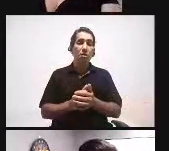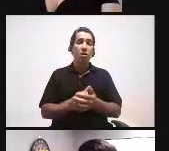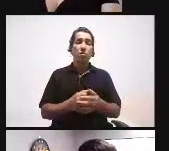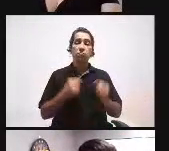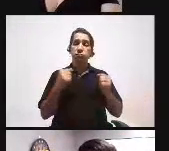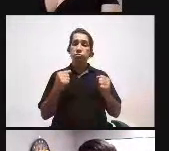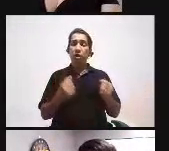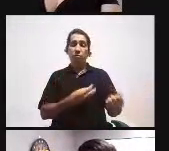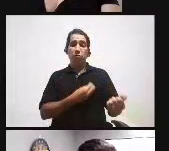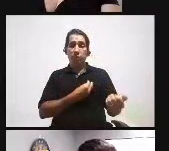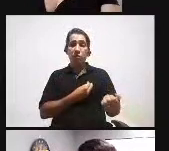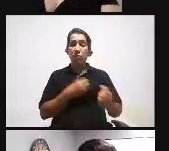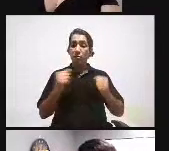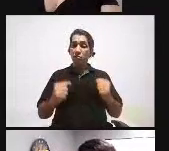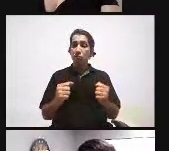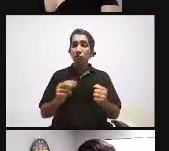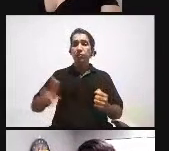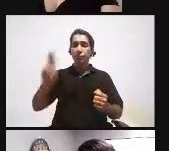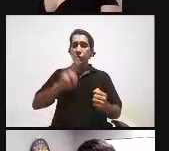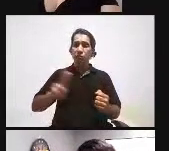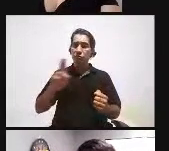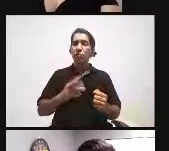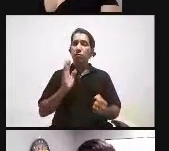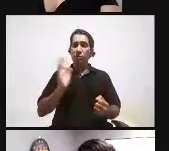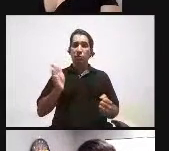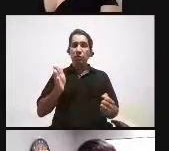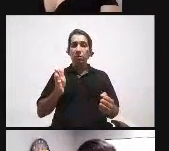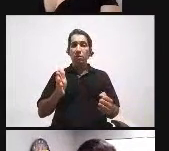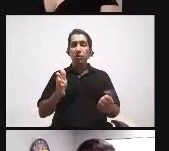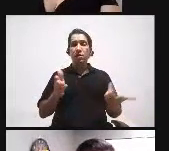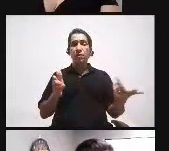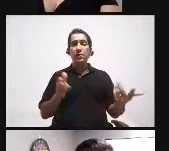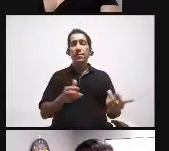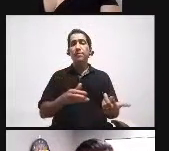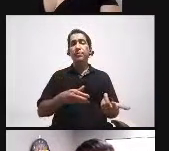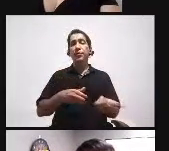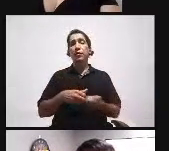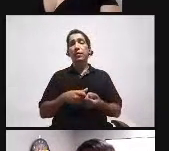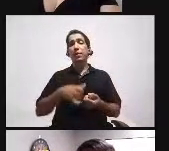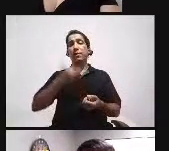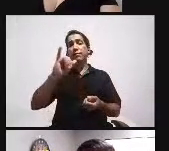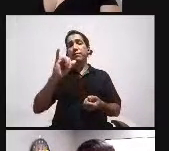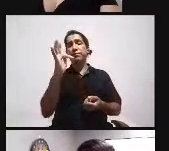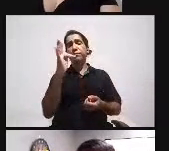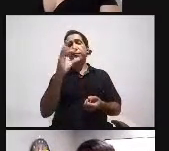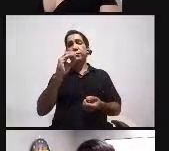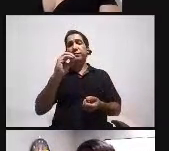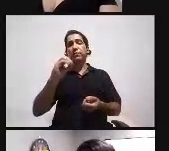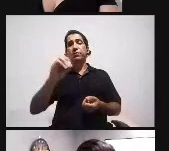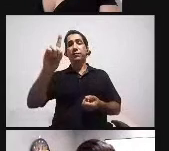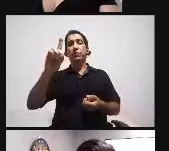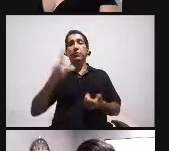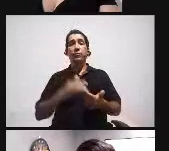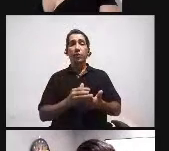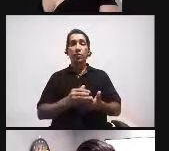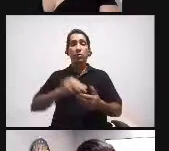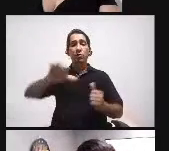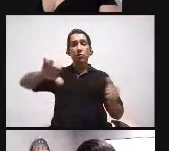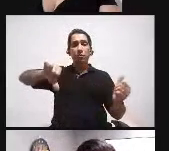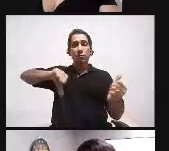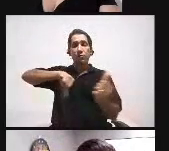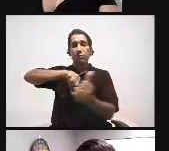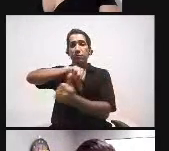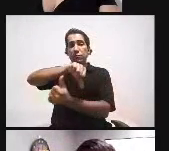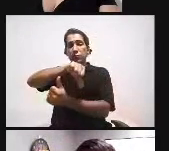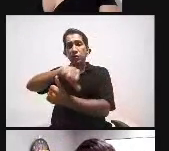utilizando um iFood, utilizando uma plataforma, migrando o meu negócio para entregas domésticas